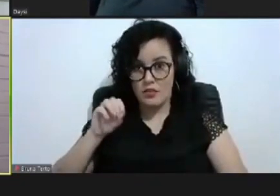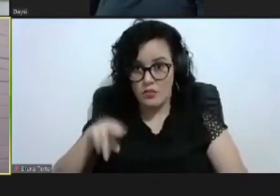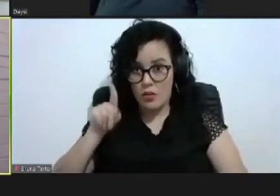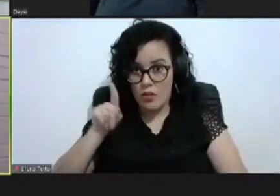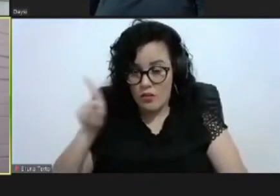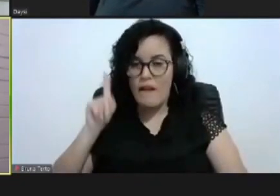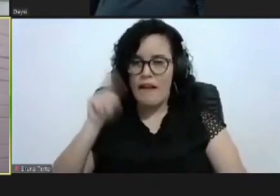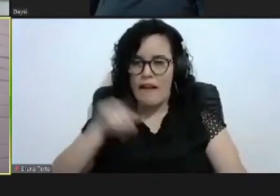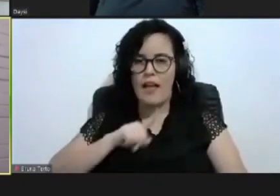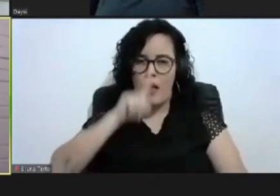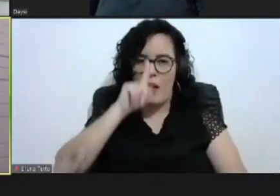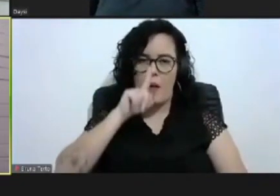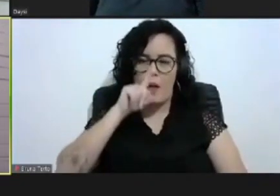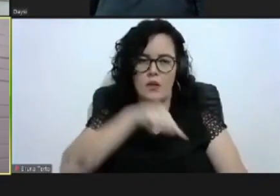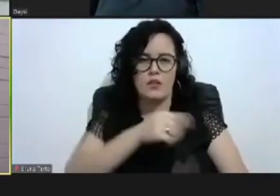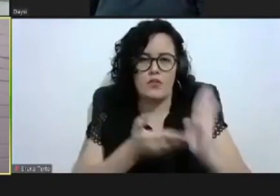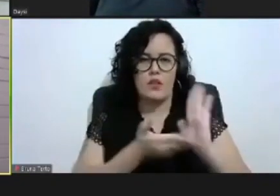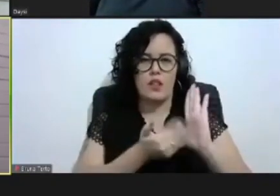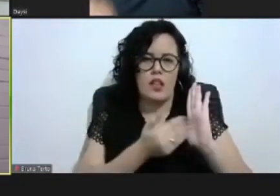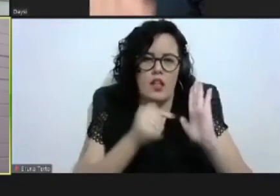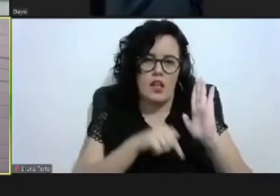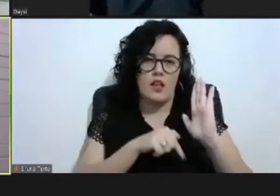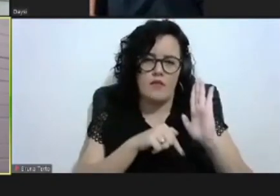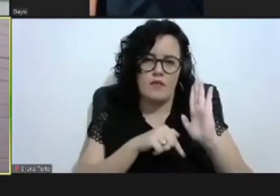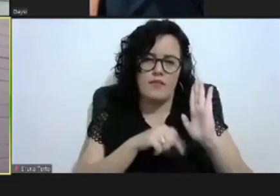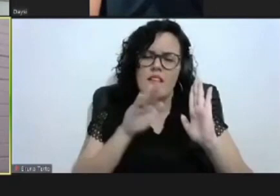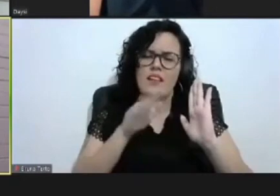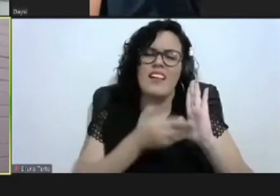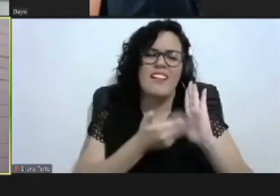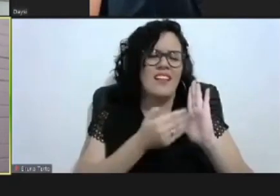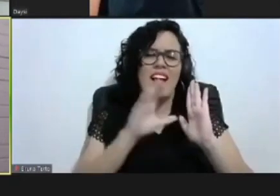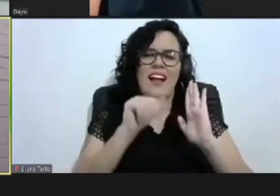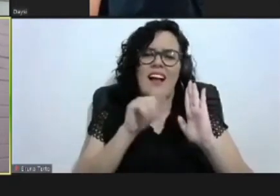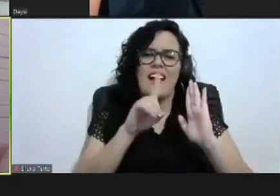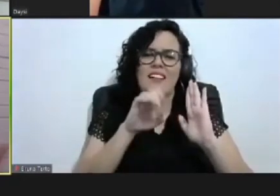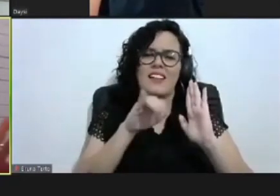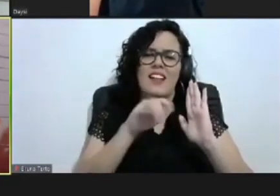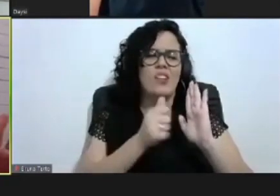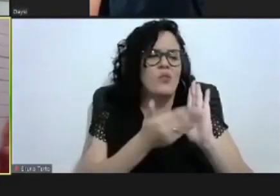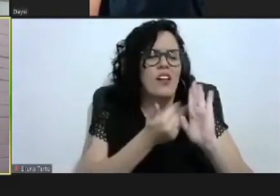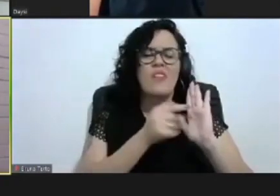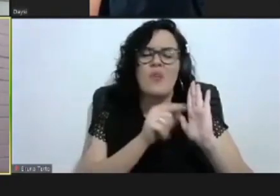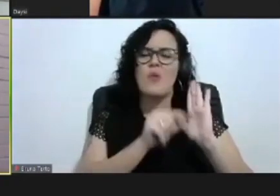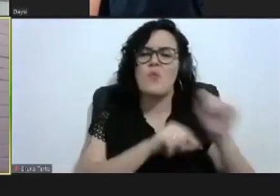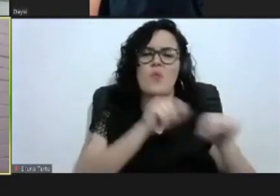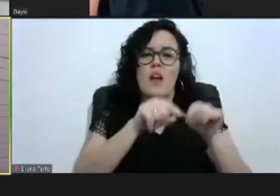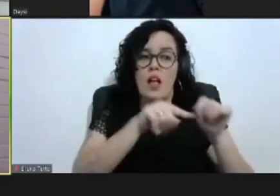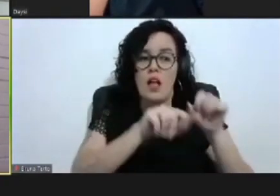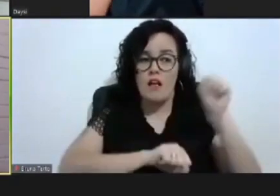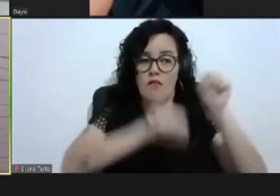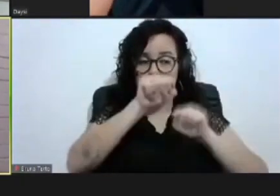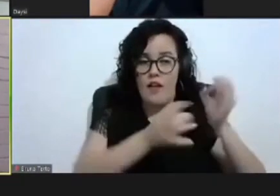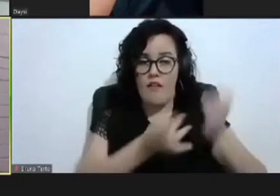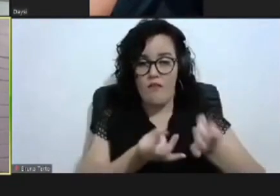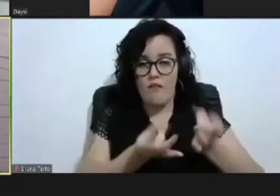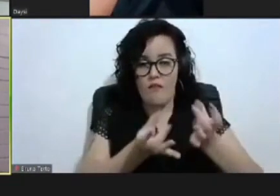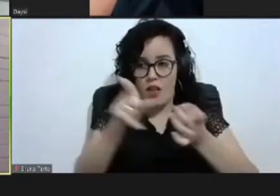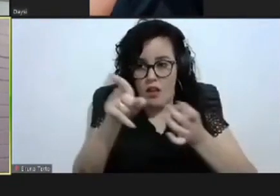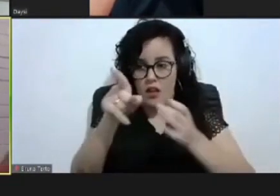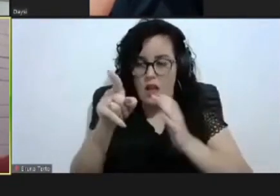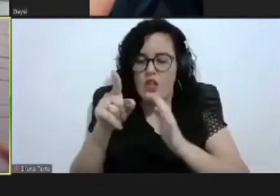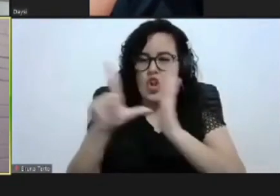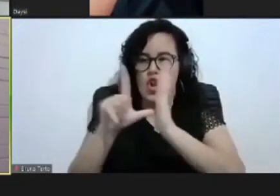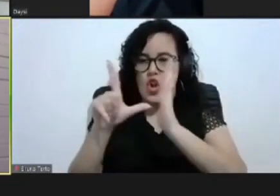risco para a cadeia do livro. Cadeia do livro, ela, o que que é? Né? Tem lá a editora que vende para um distribuidor, que vende para uma